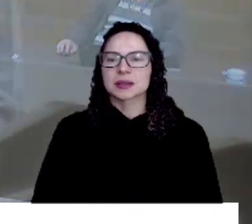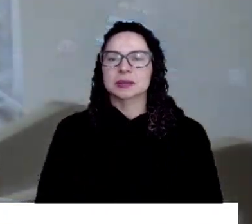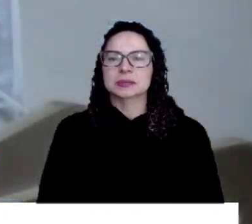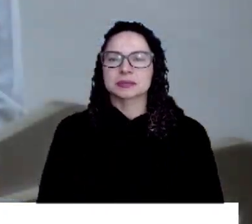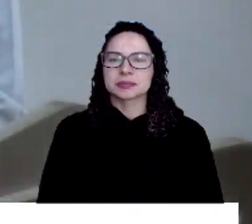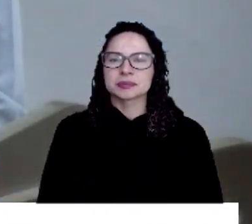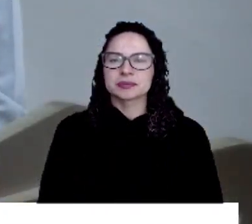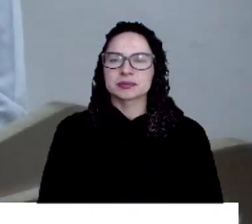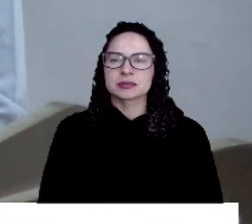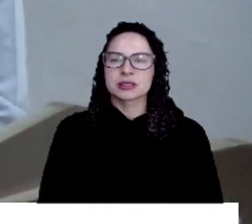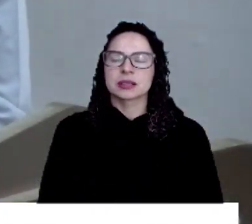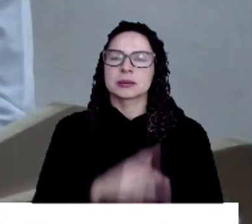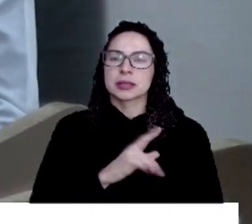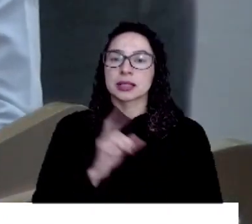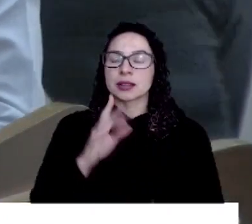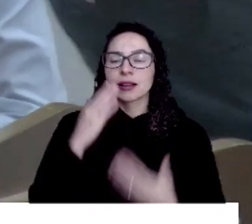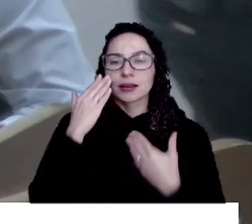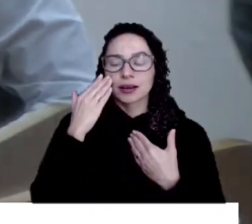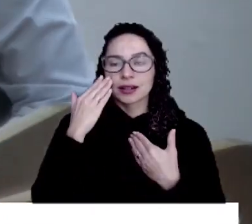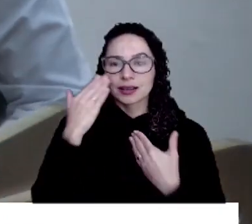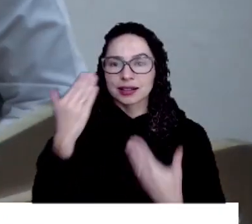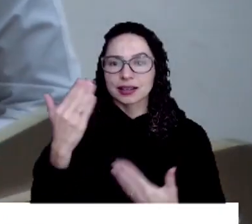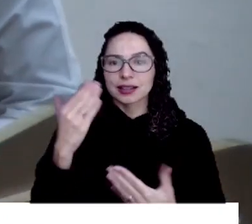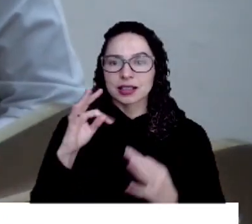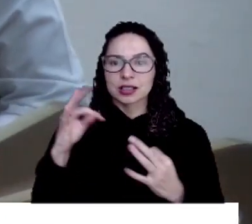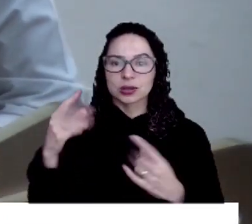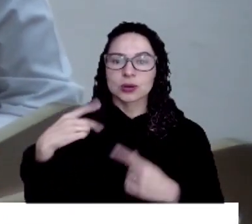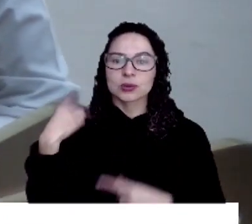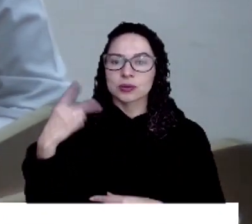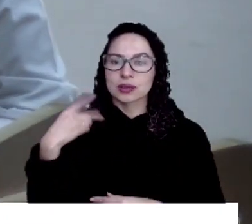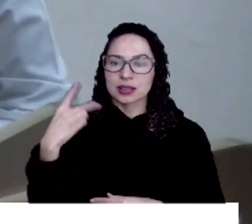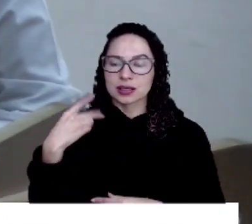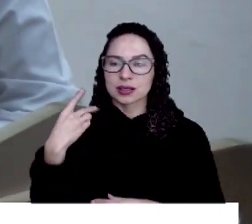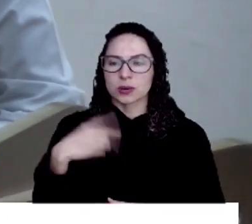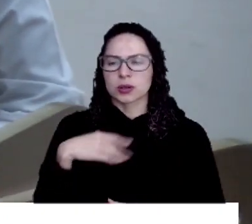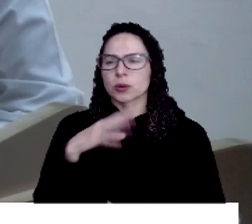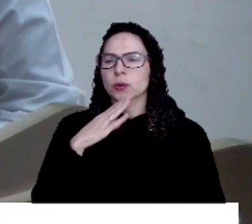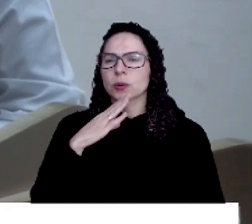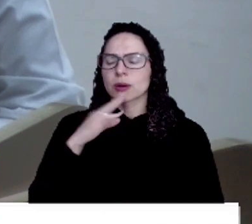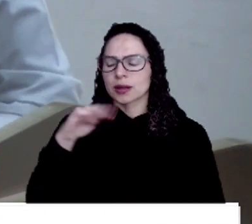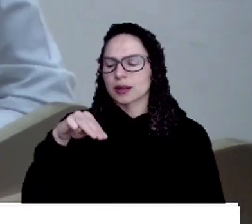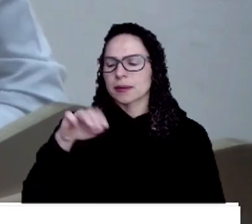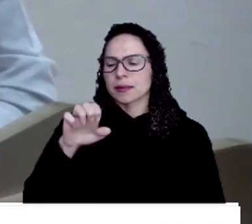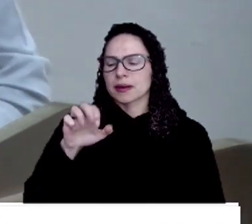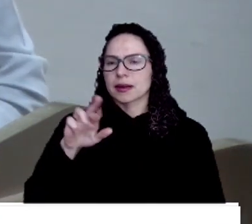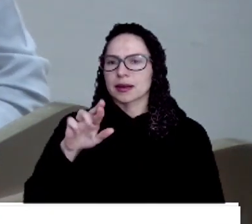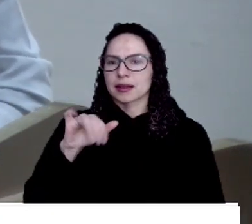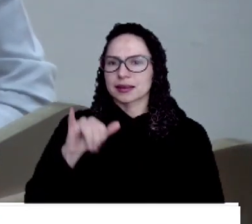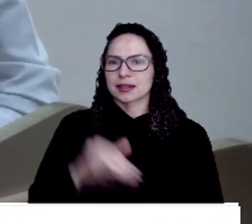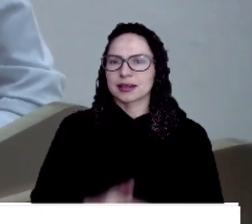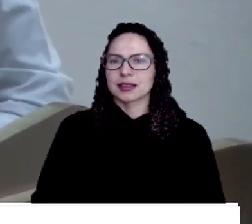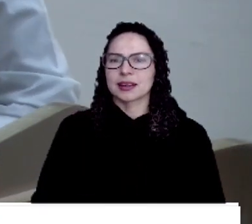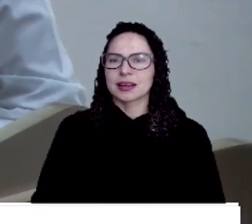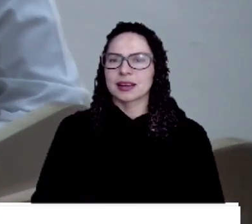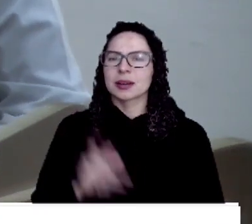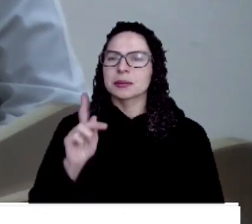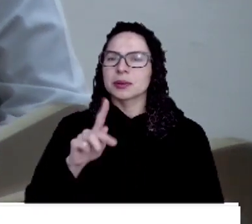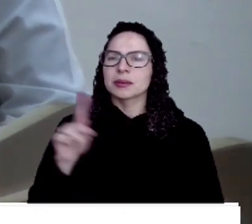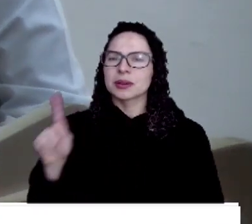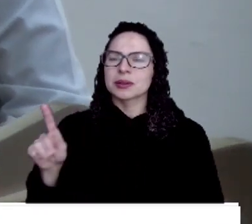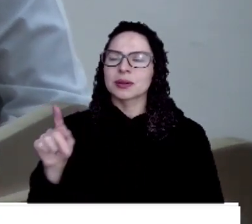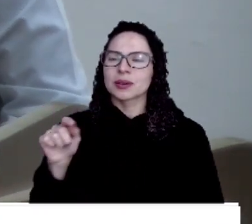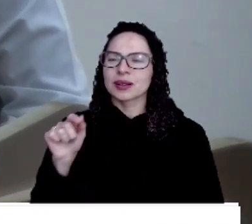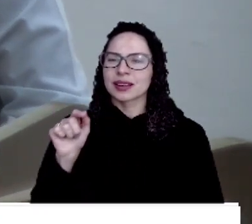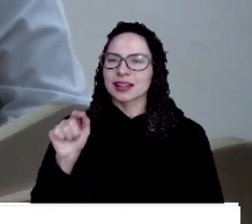Presidente, só agradecer todos os vereadores. Eu conheço a Mary, minha professora, inclusive, foi